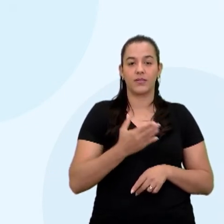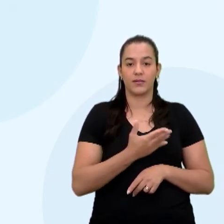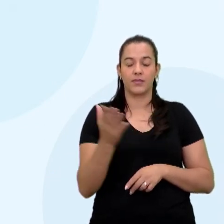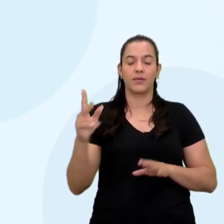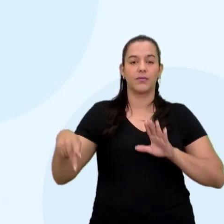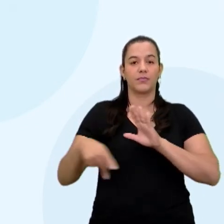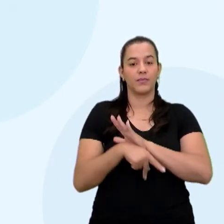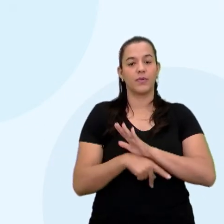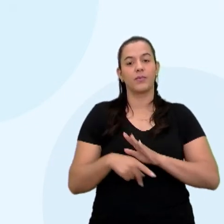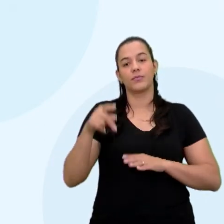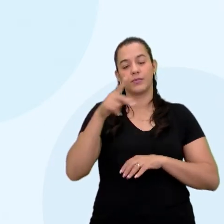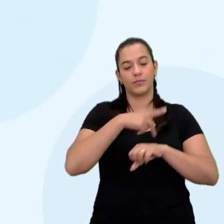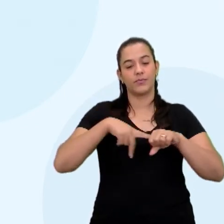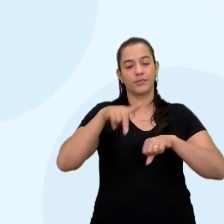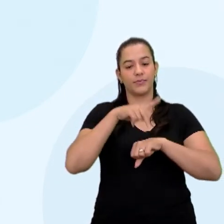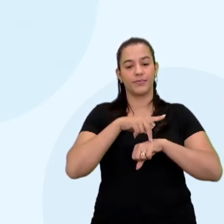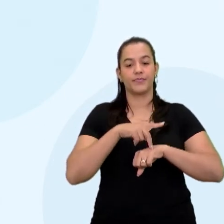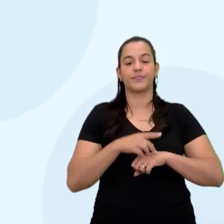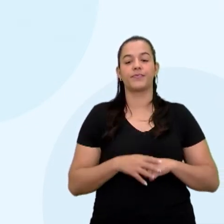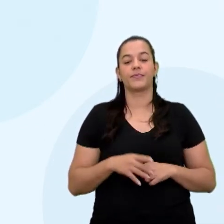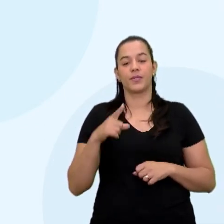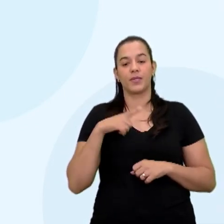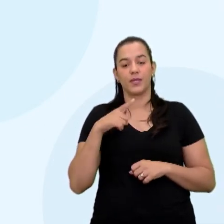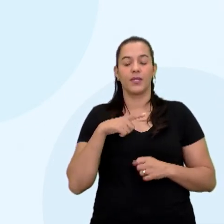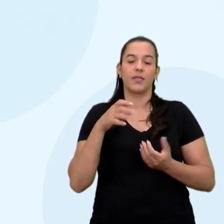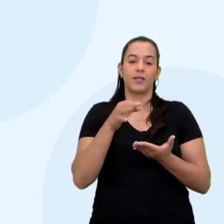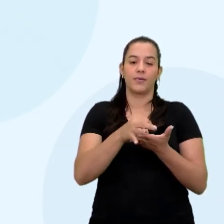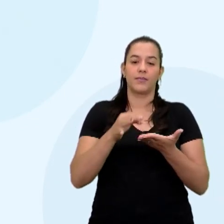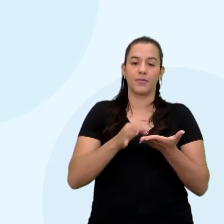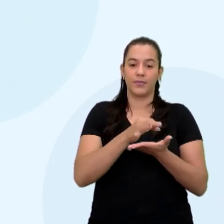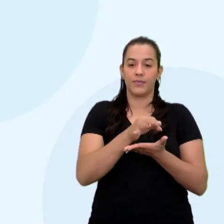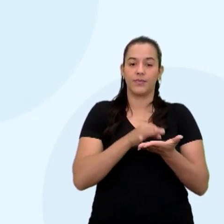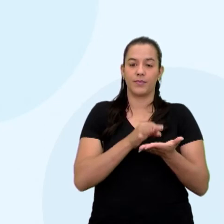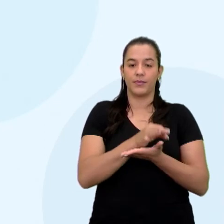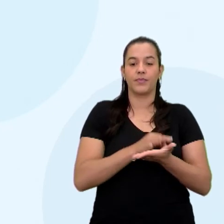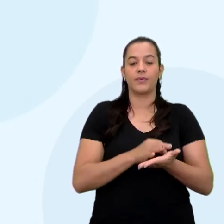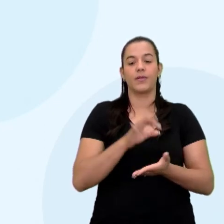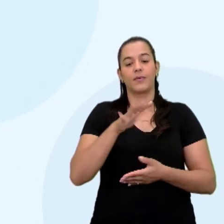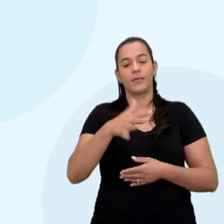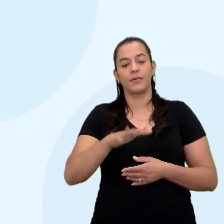país. E aí vocês observam, né, que tá lá as moedinhas, cada moeda equivale a